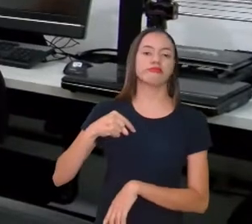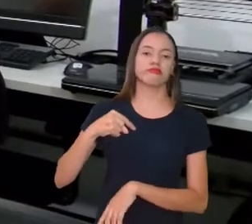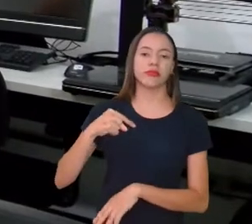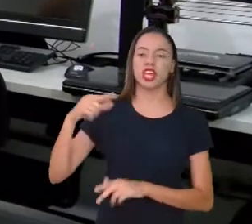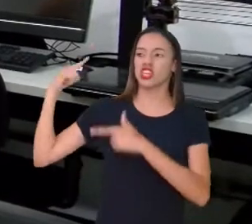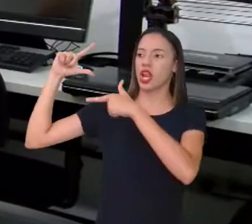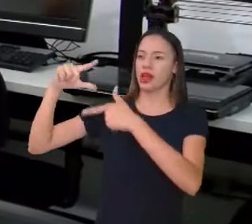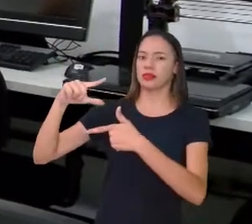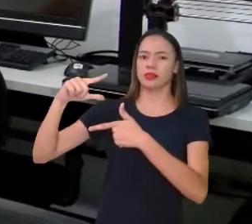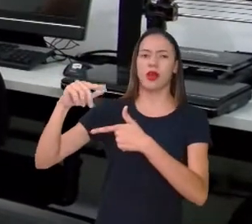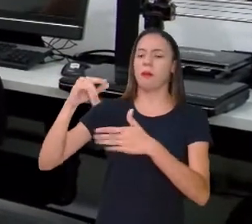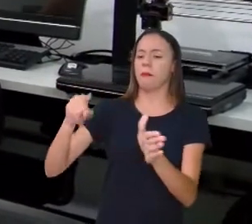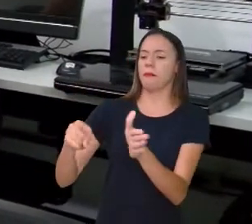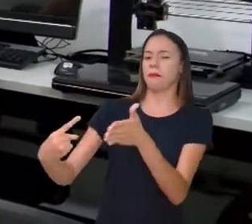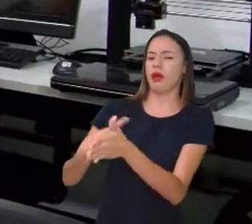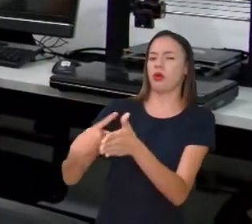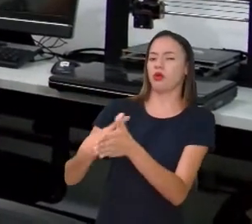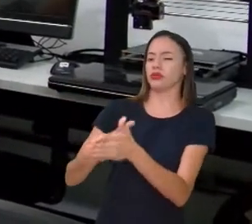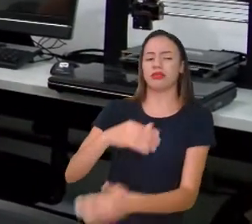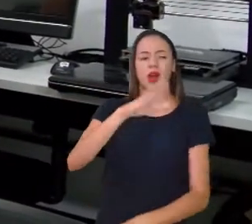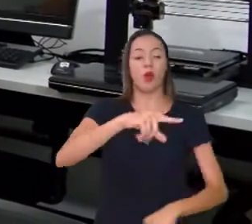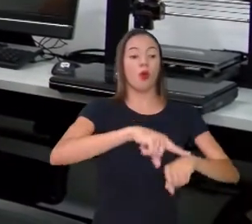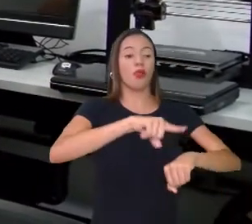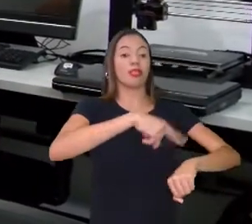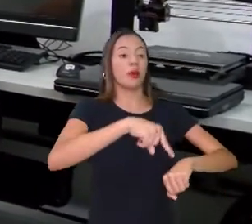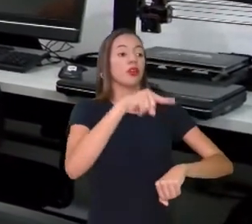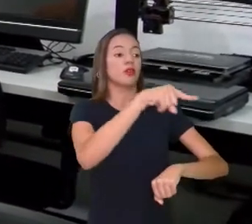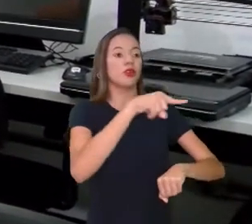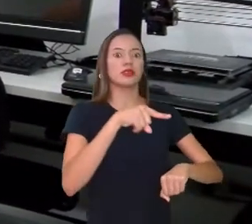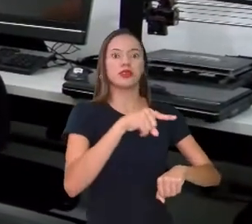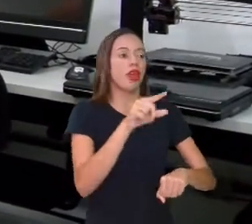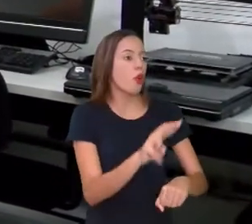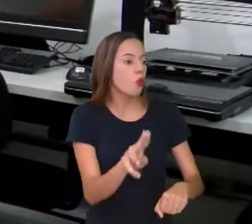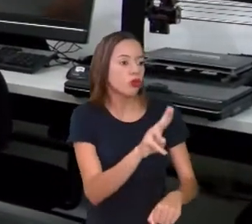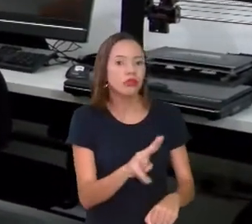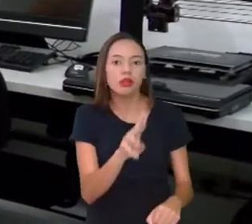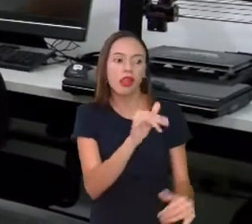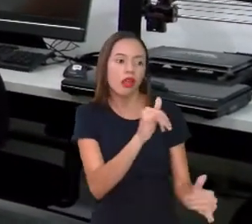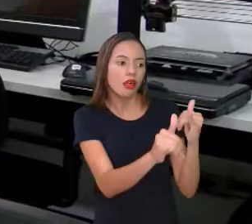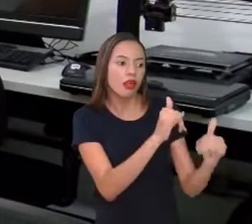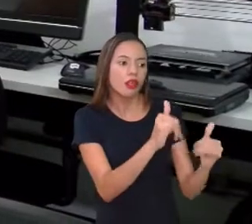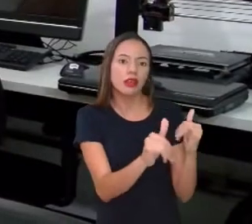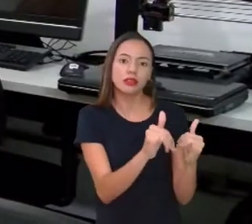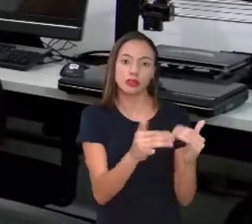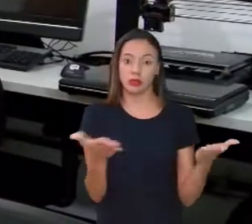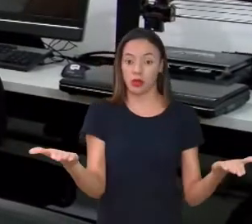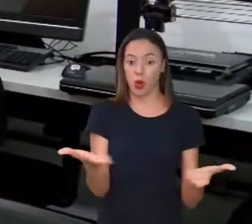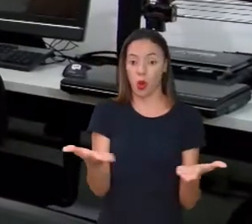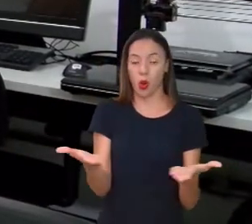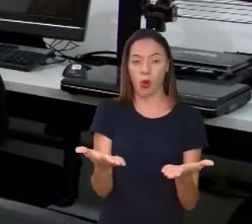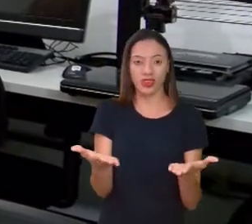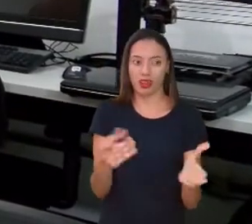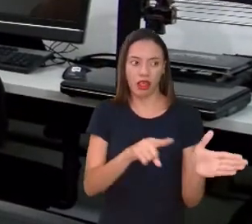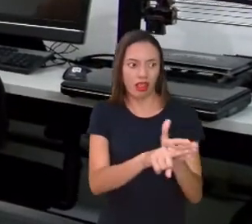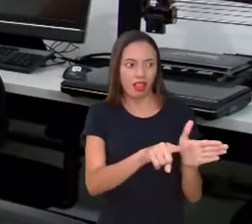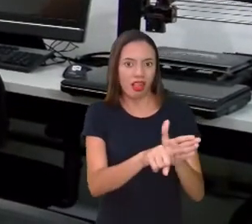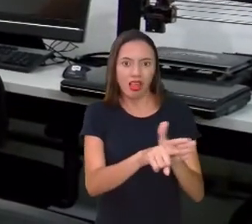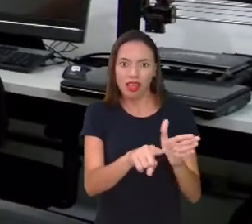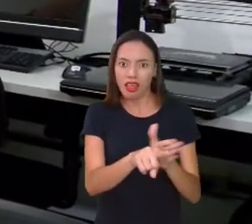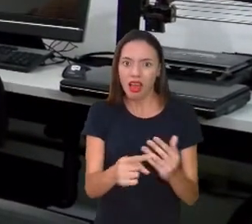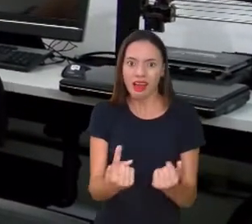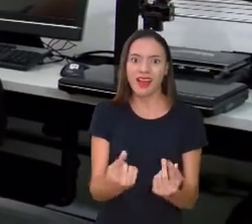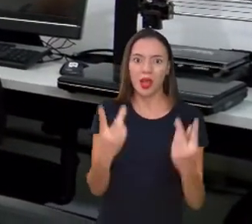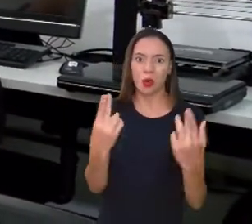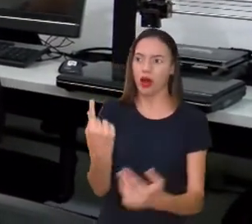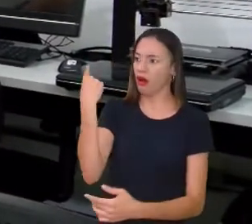perguntado, quanto tempo você acessa a internet, quanto tempo você vive conectado. Hoje em dia a gente não faz mais essa pergunta porque a gente vai